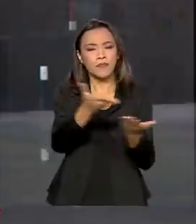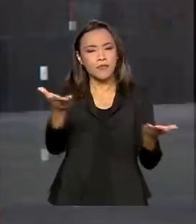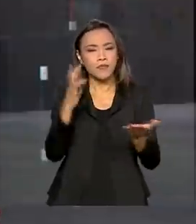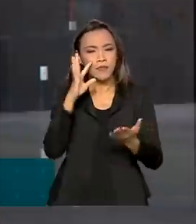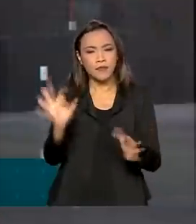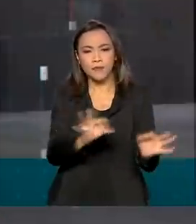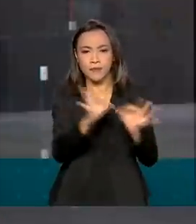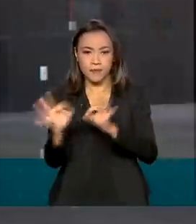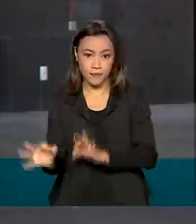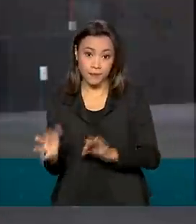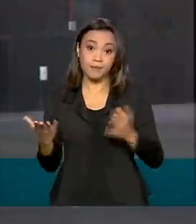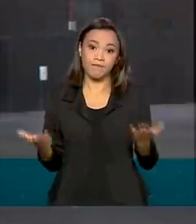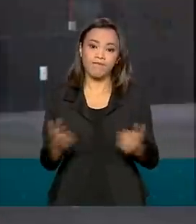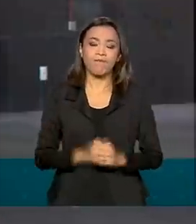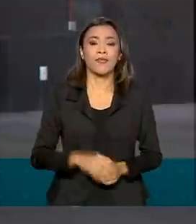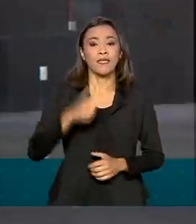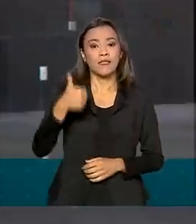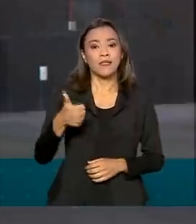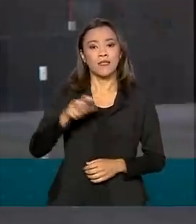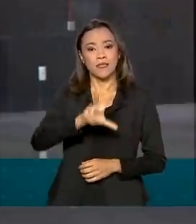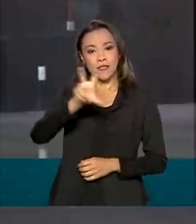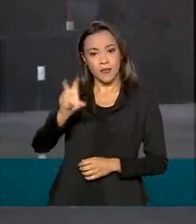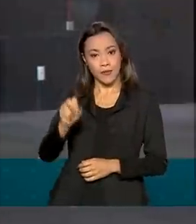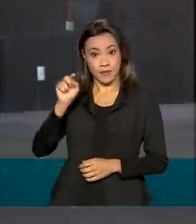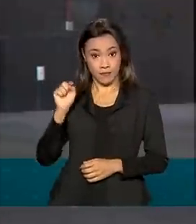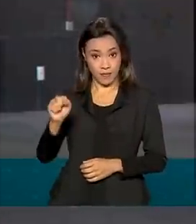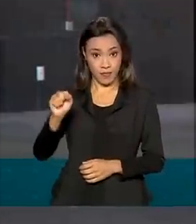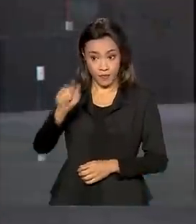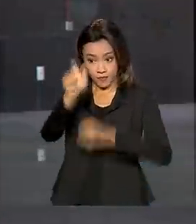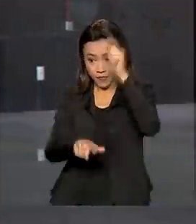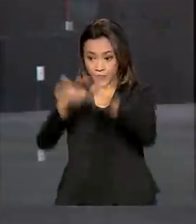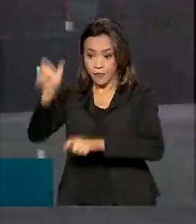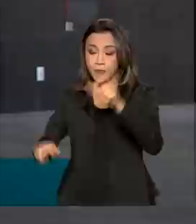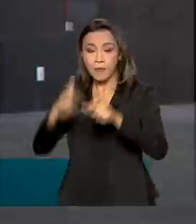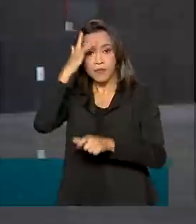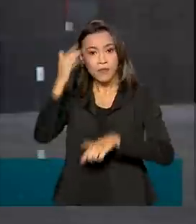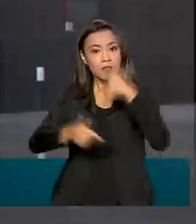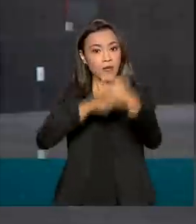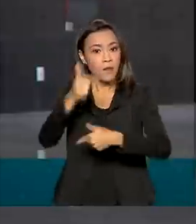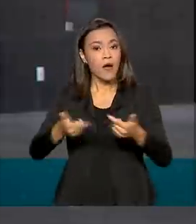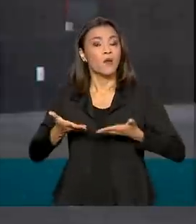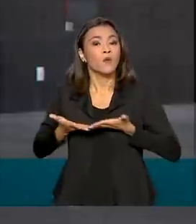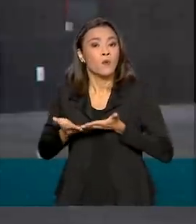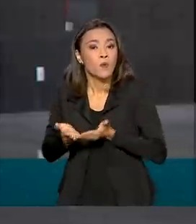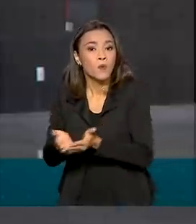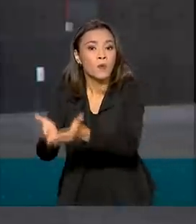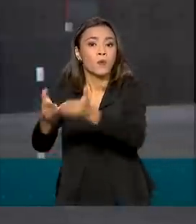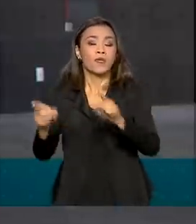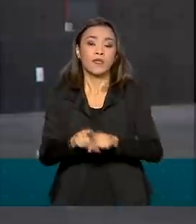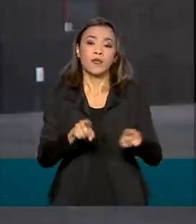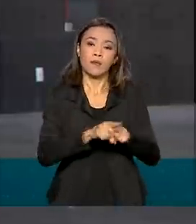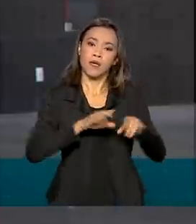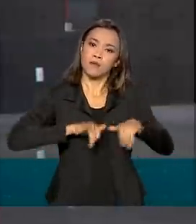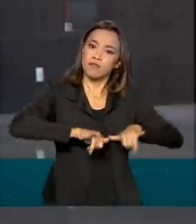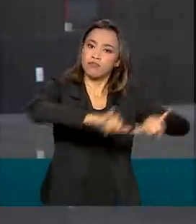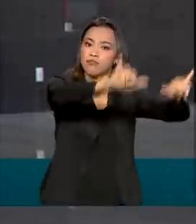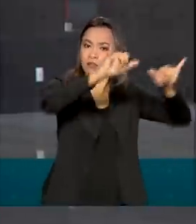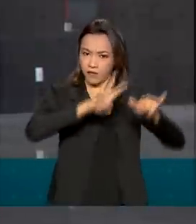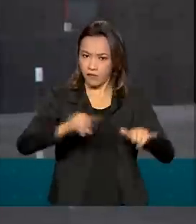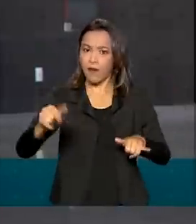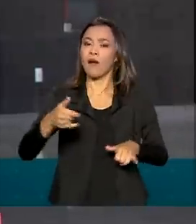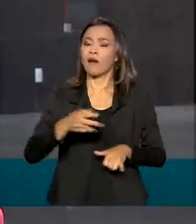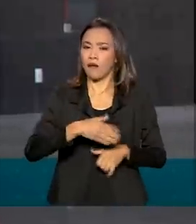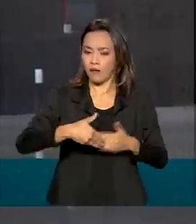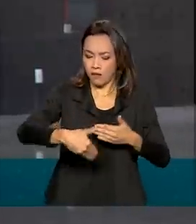acompanham. Olha, são cerca de 150 mil trabalhadores dos portos e dos aeroportos que vão ser vacinados contra a Covid-19.